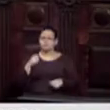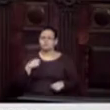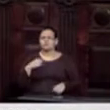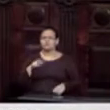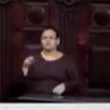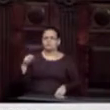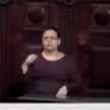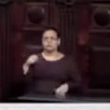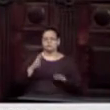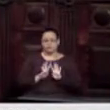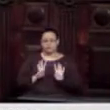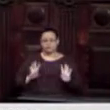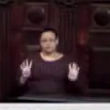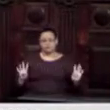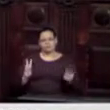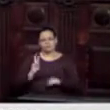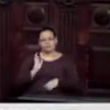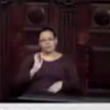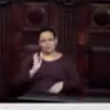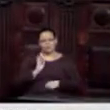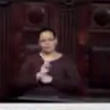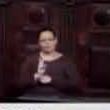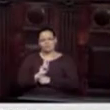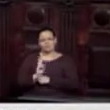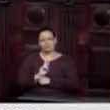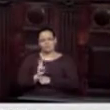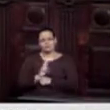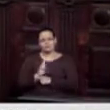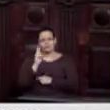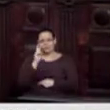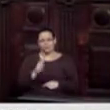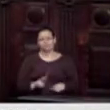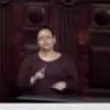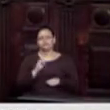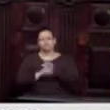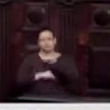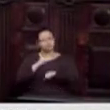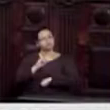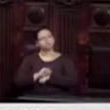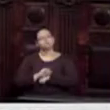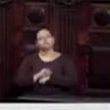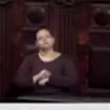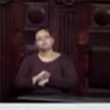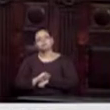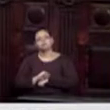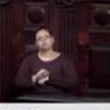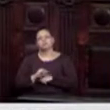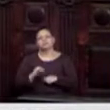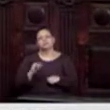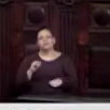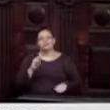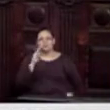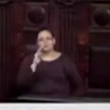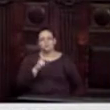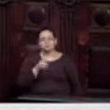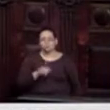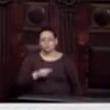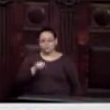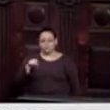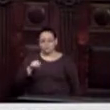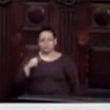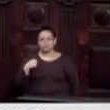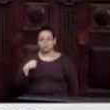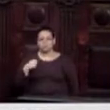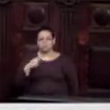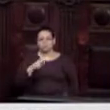Força Nacional? Eu vi alguém na rede social falando isso, que enquanto eles apanhavam, os deputados